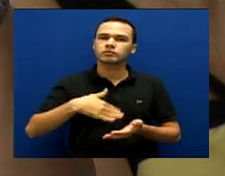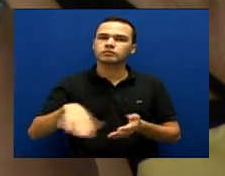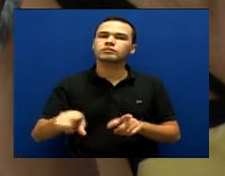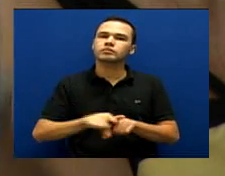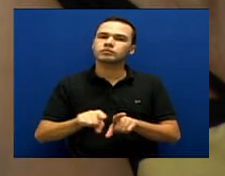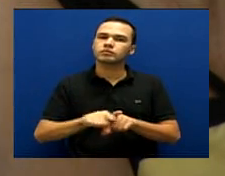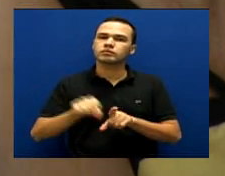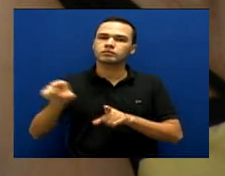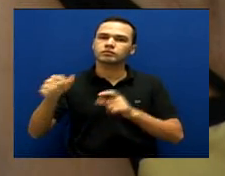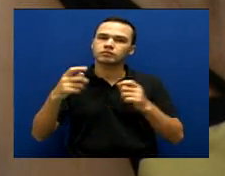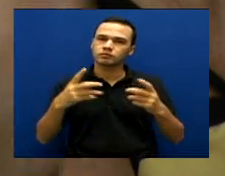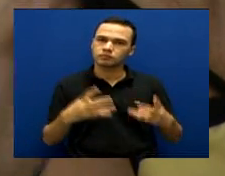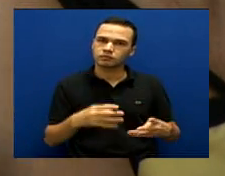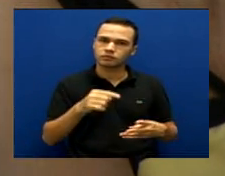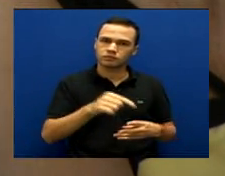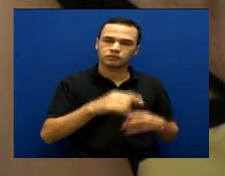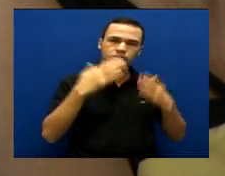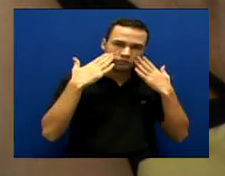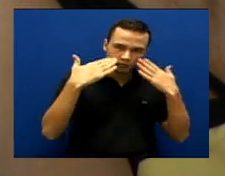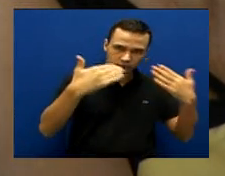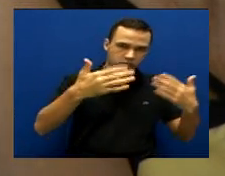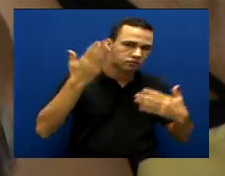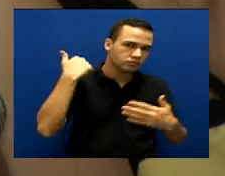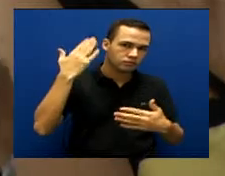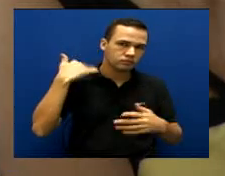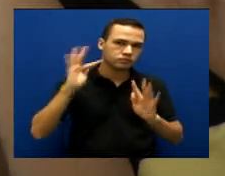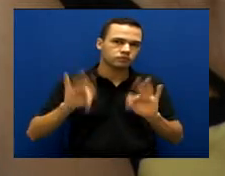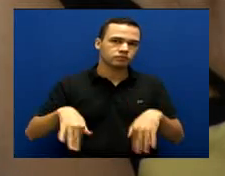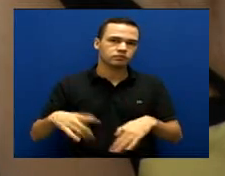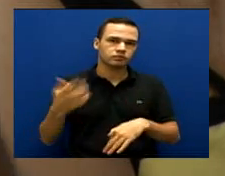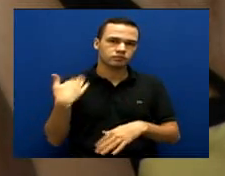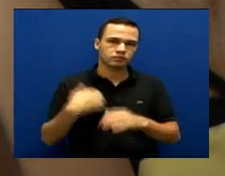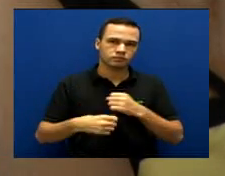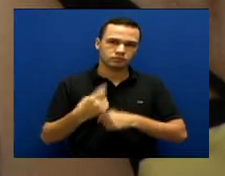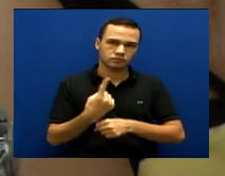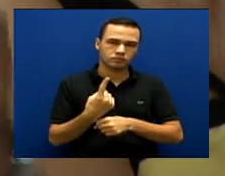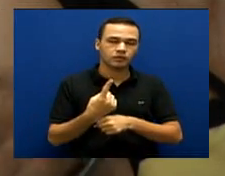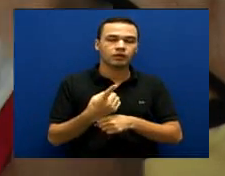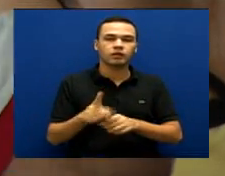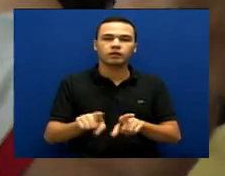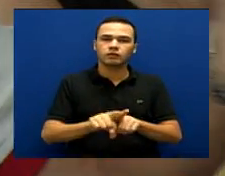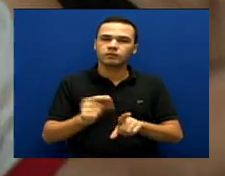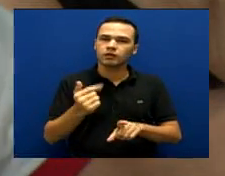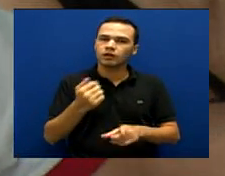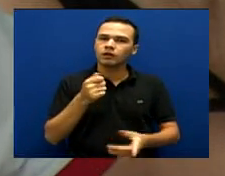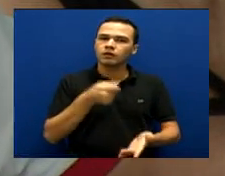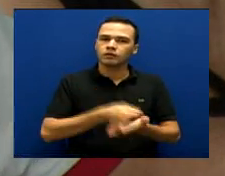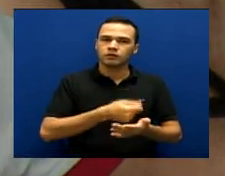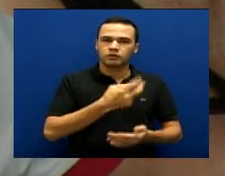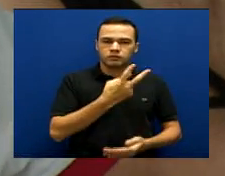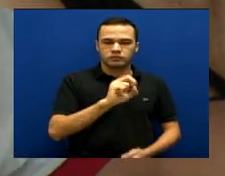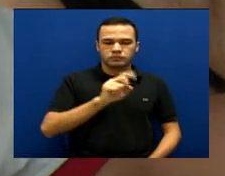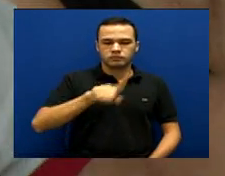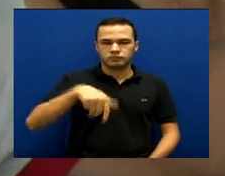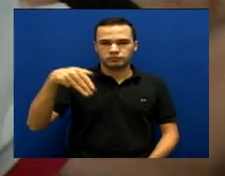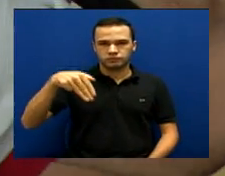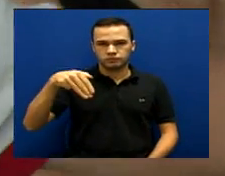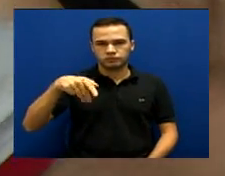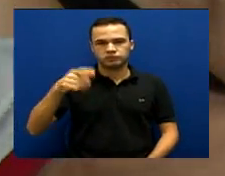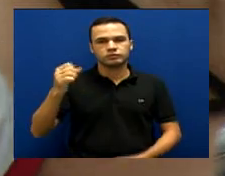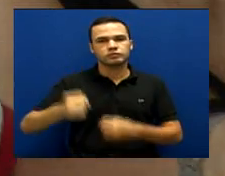disse aqui numa reunião de apresentação no final do ano que ele tinha previsto 20 milhões para investimento em